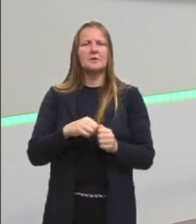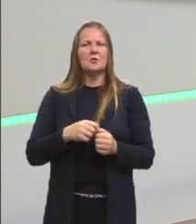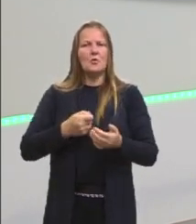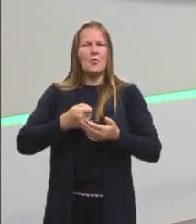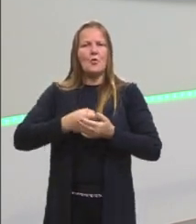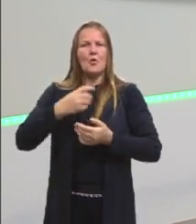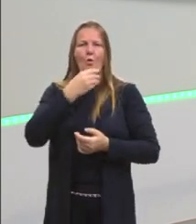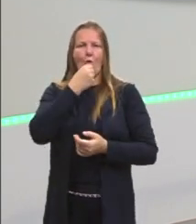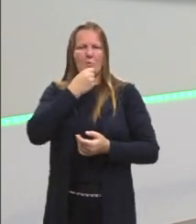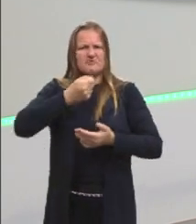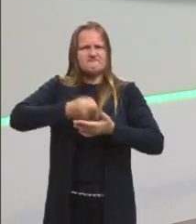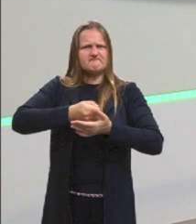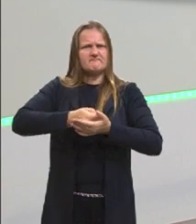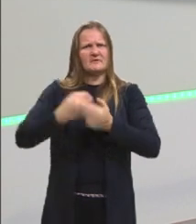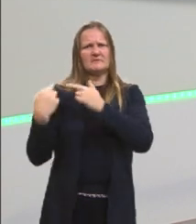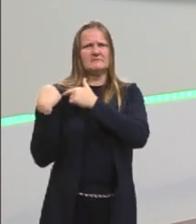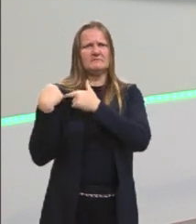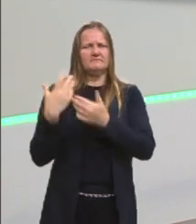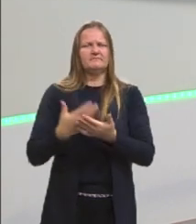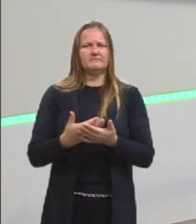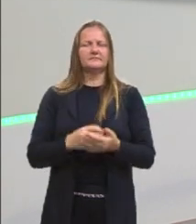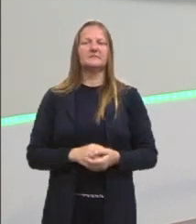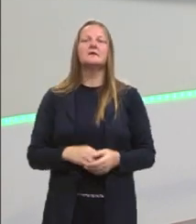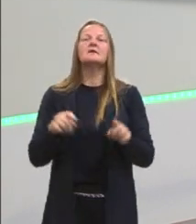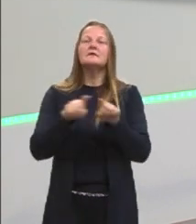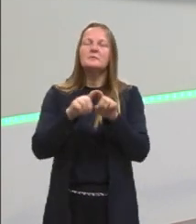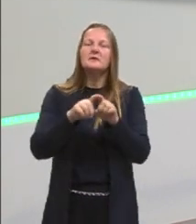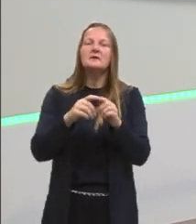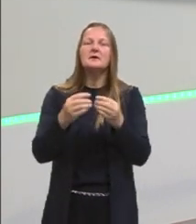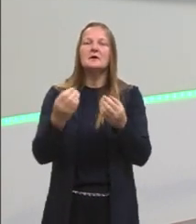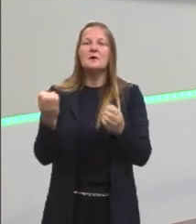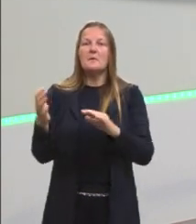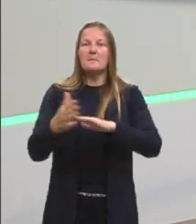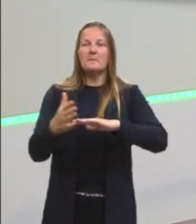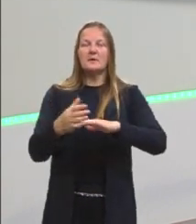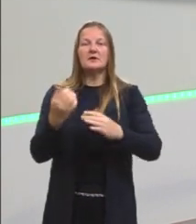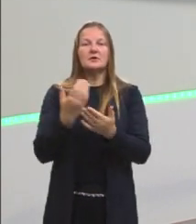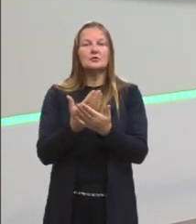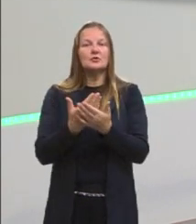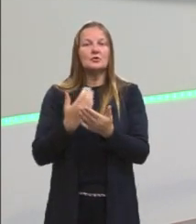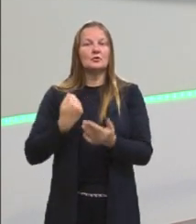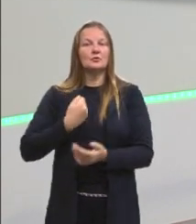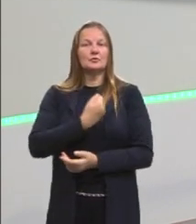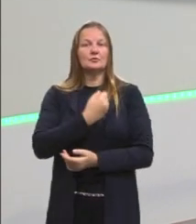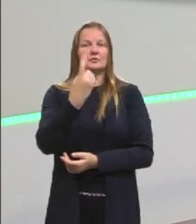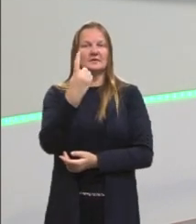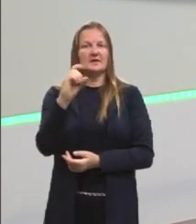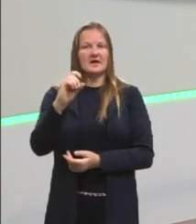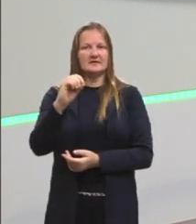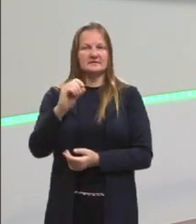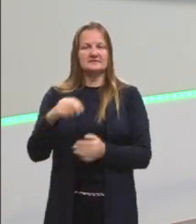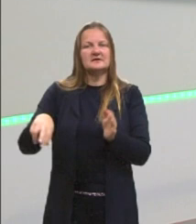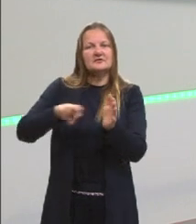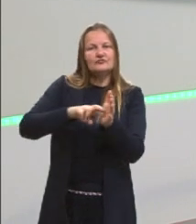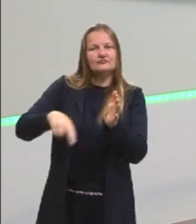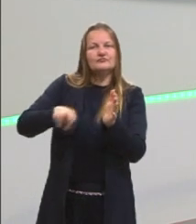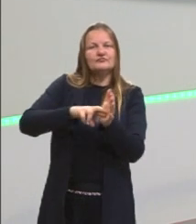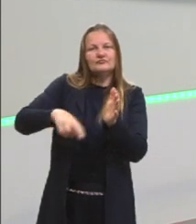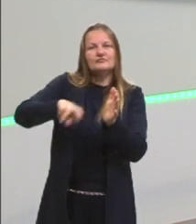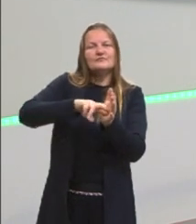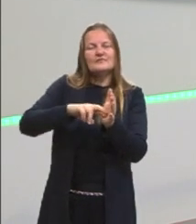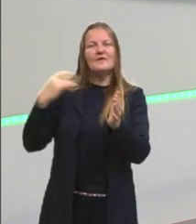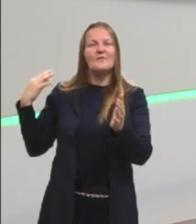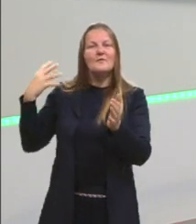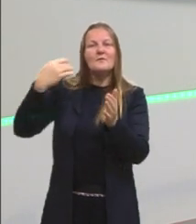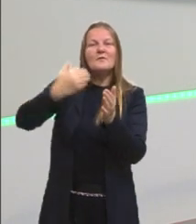né e a modernização da sociedade brasileira na aula de número 10 aí estou retomamos algumas coisas